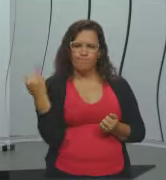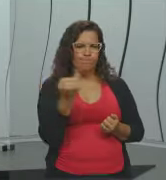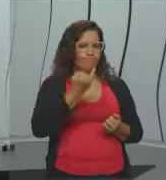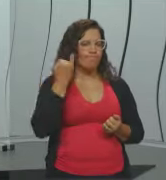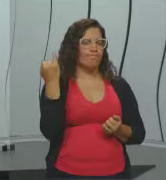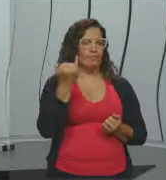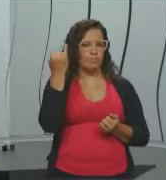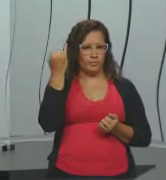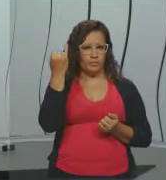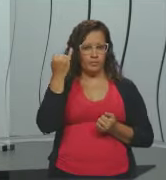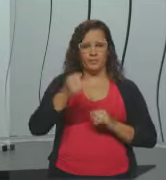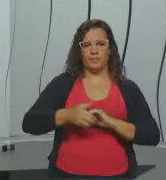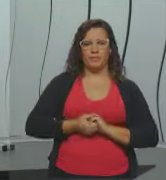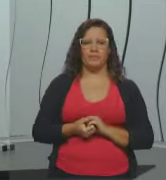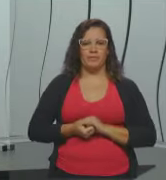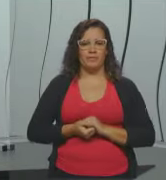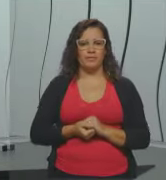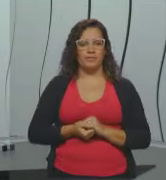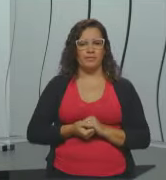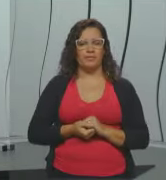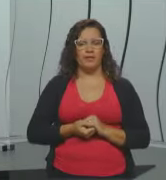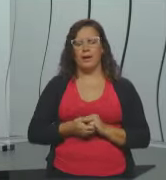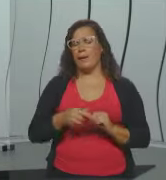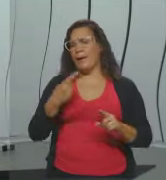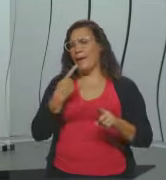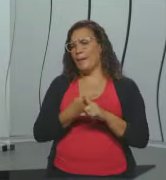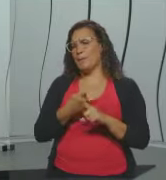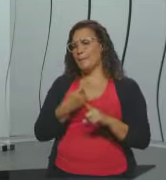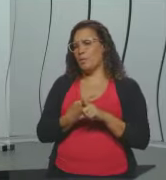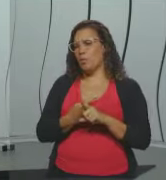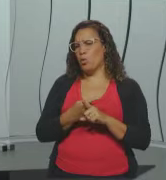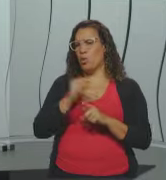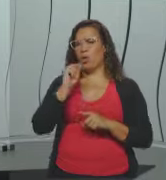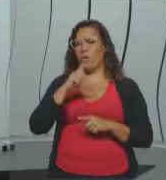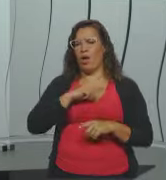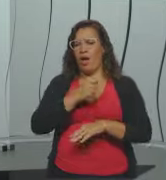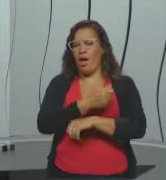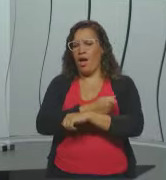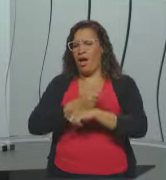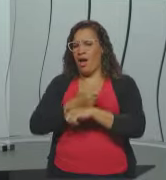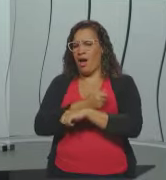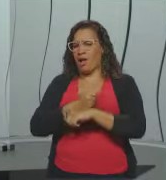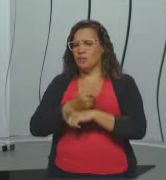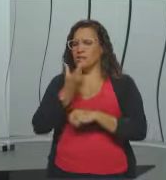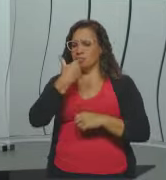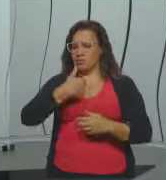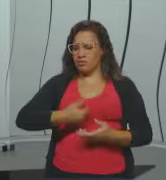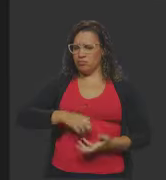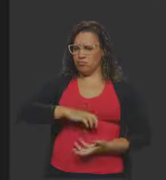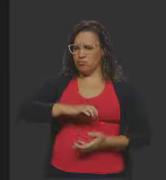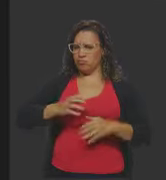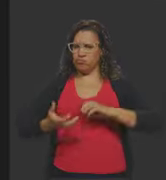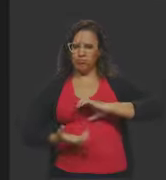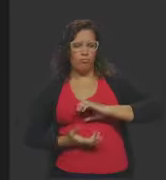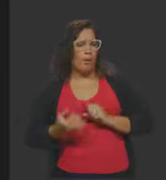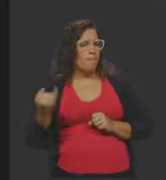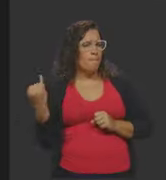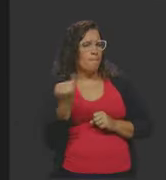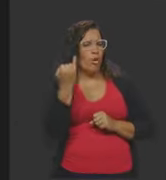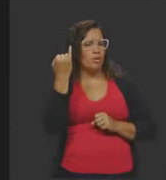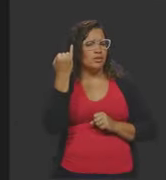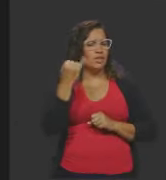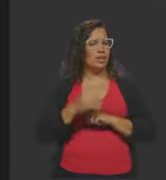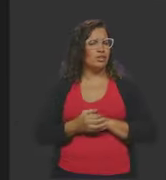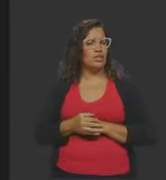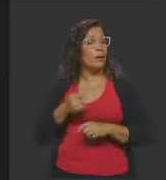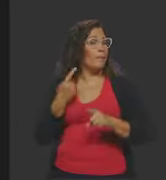importantíssimo. E por que as diferenças de acidez entre os componentes do sistema digestório são tão importantes? Por que